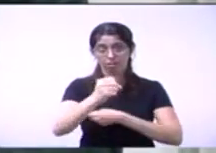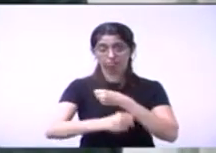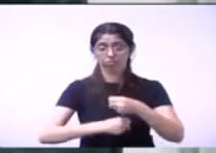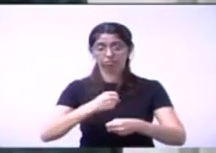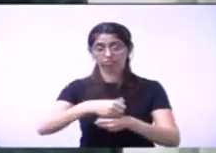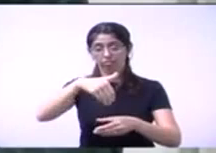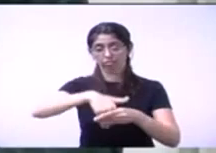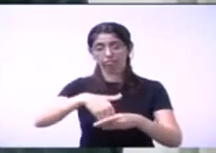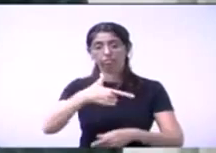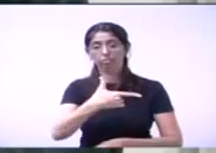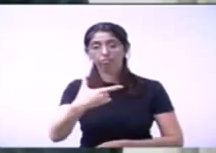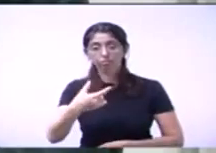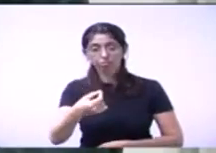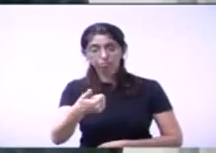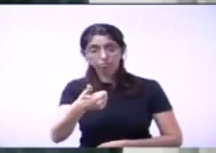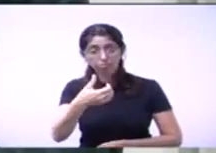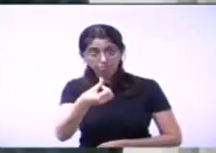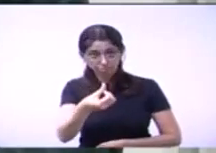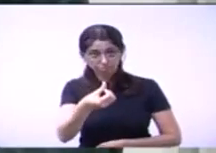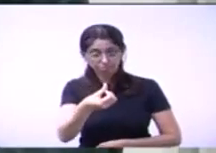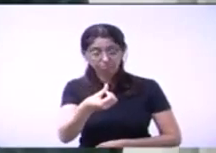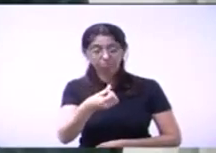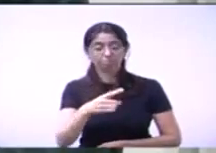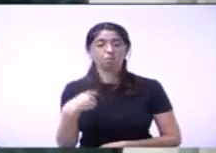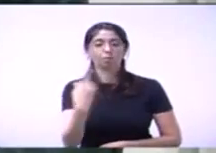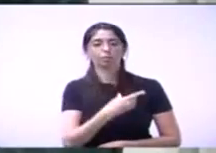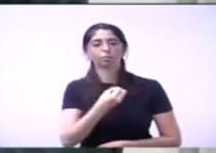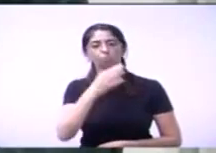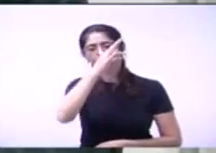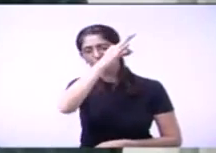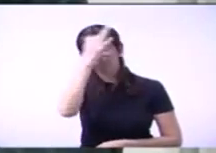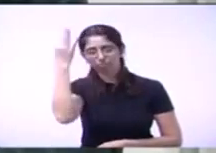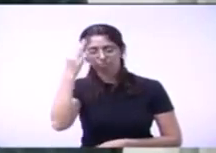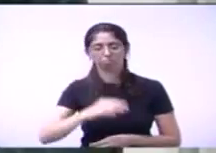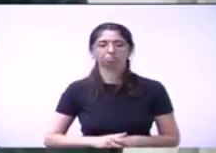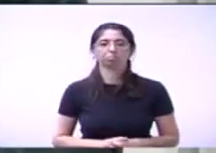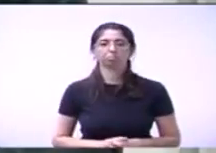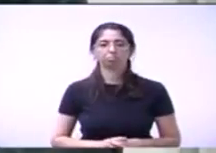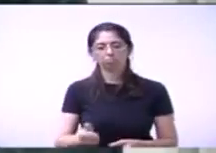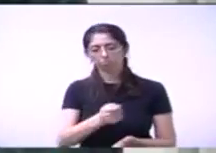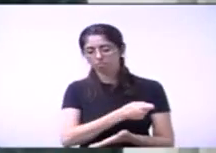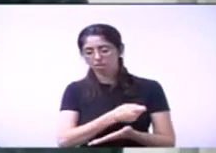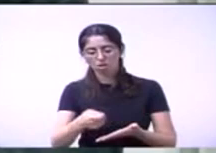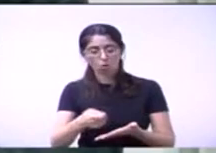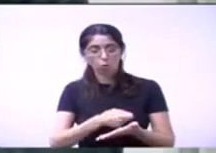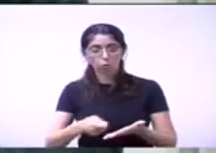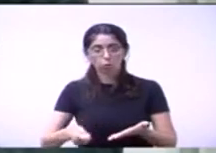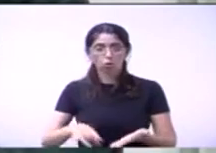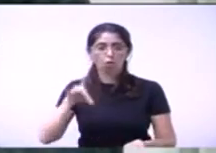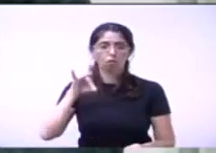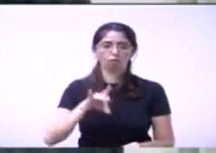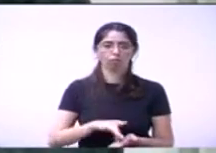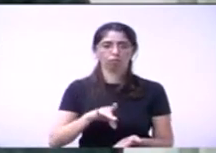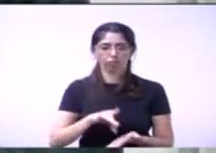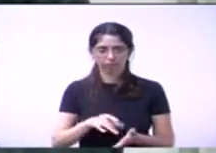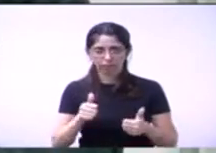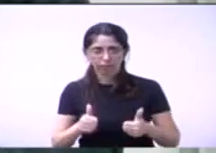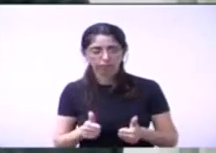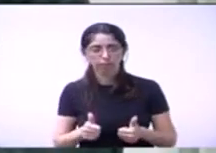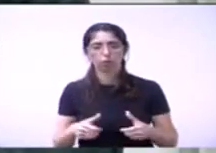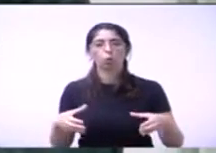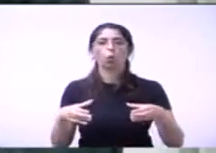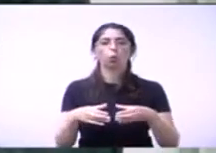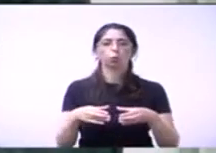tenham boa sorte. E as novas nominatas, as novas legendas, que possam existir novas ideias, novos